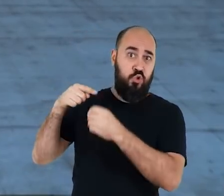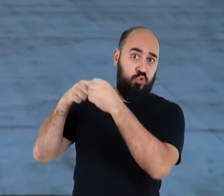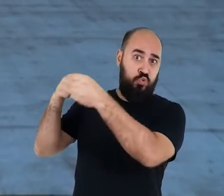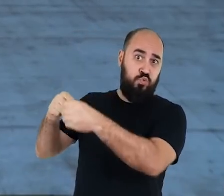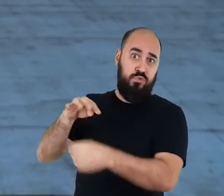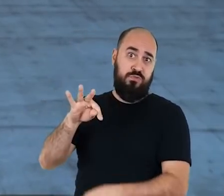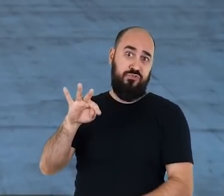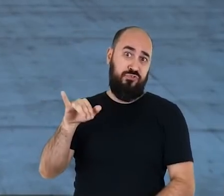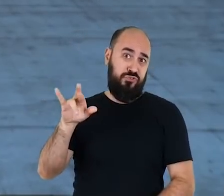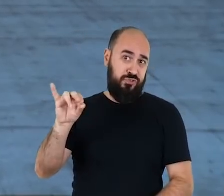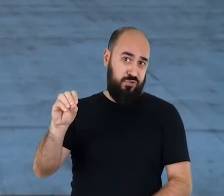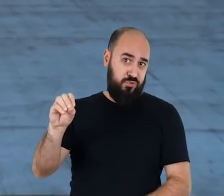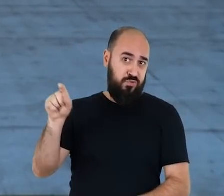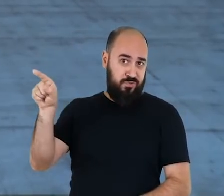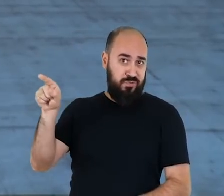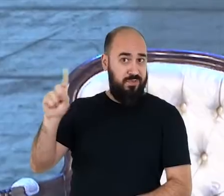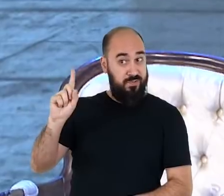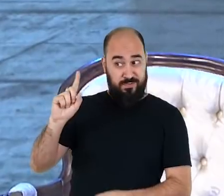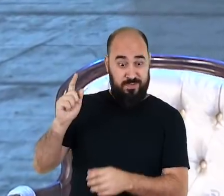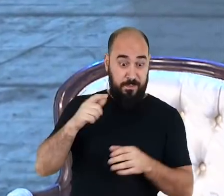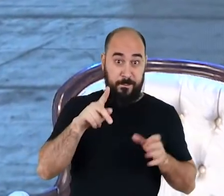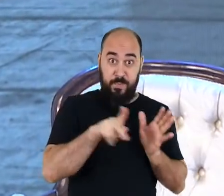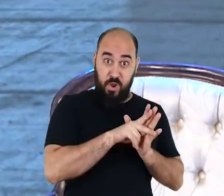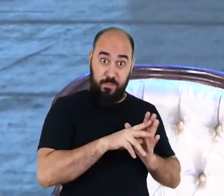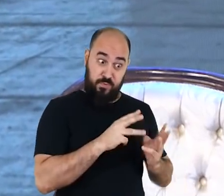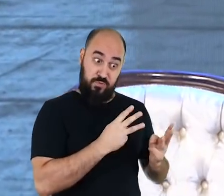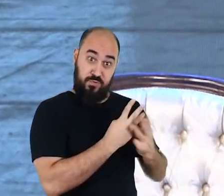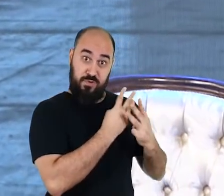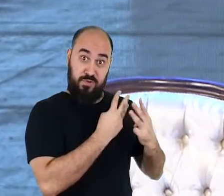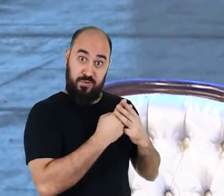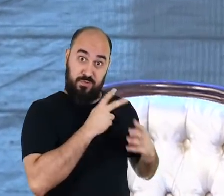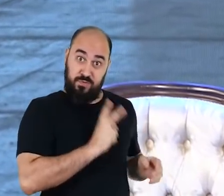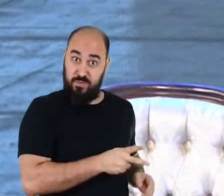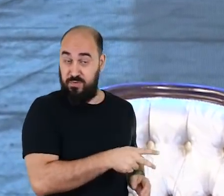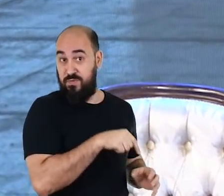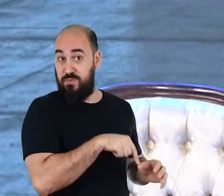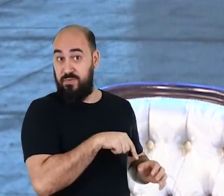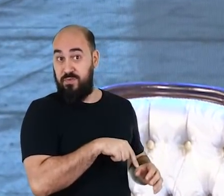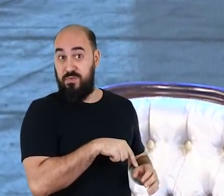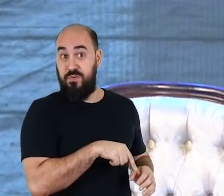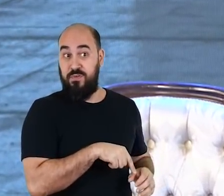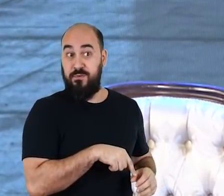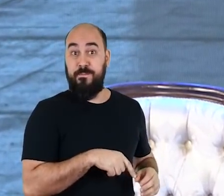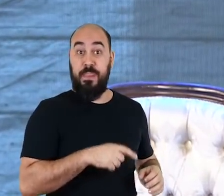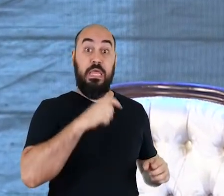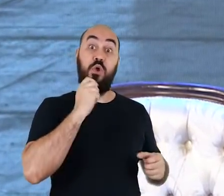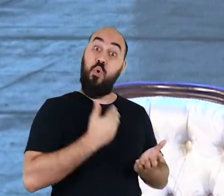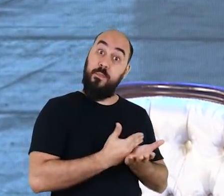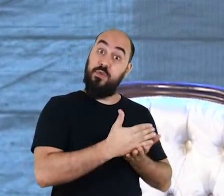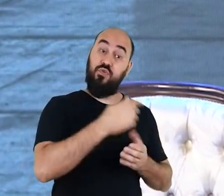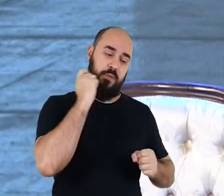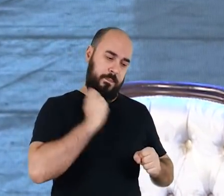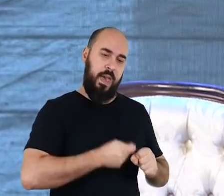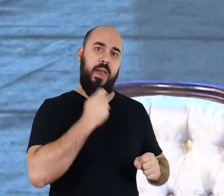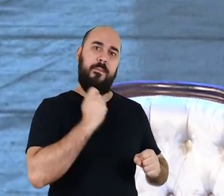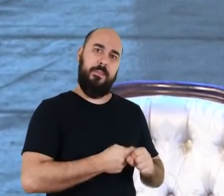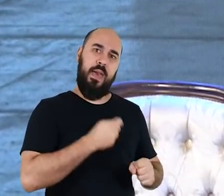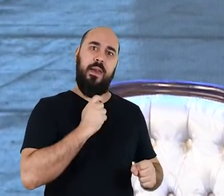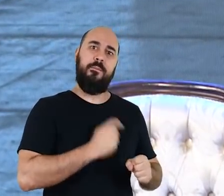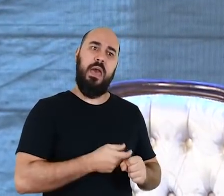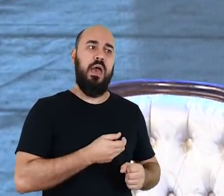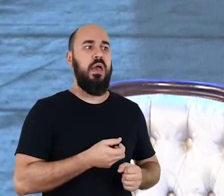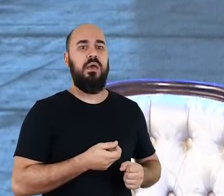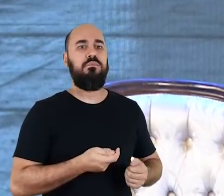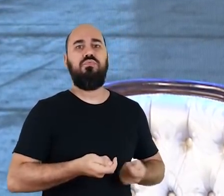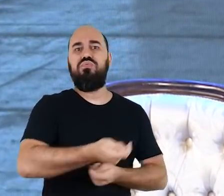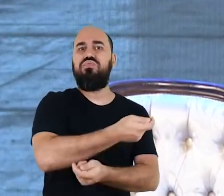sim em Jerusalém. Aí esse novo ciclo de Tiro começou a ser cunhado e começou a circular